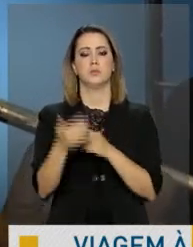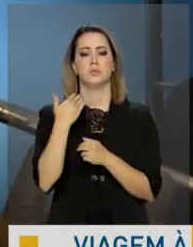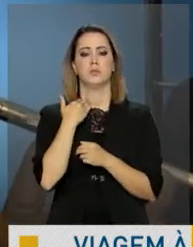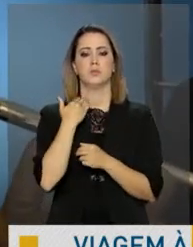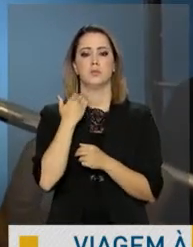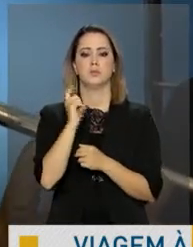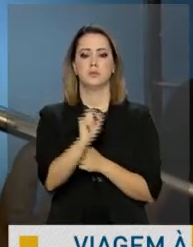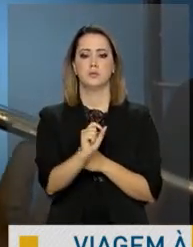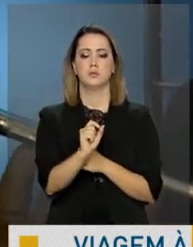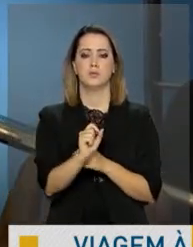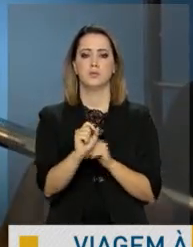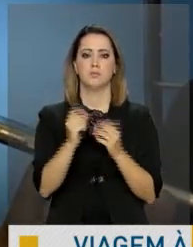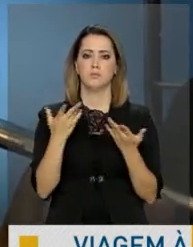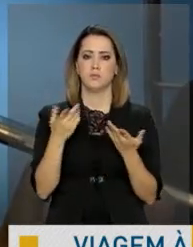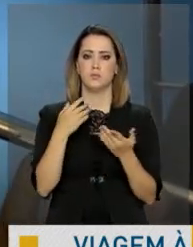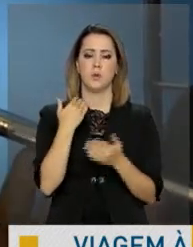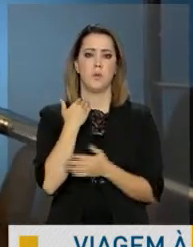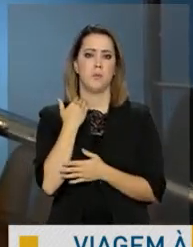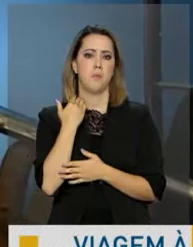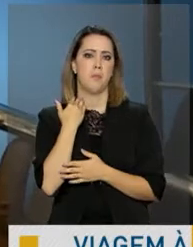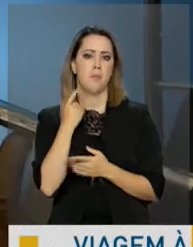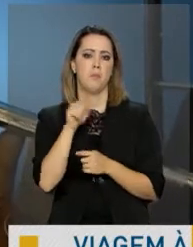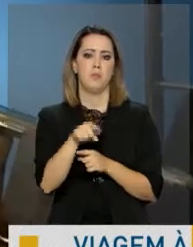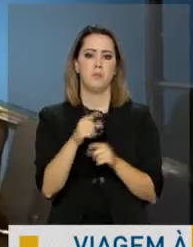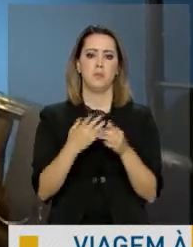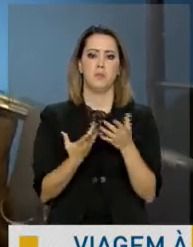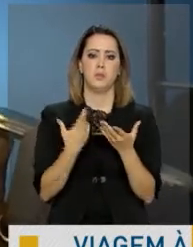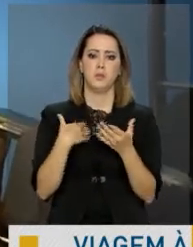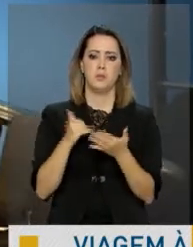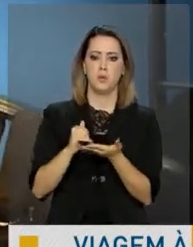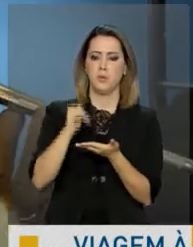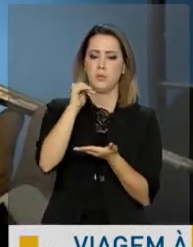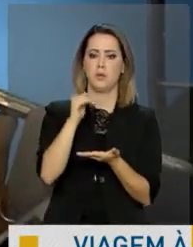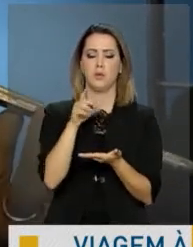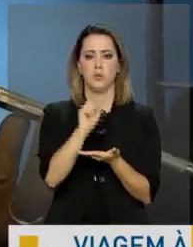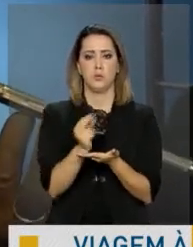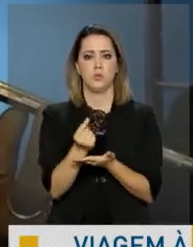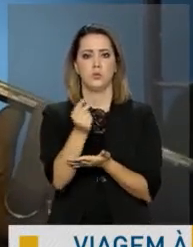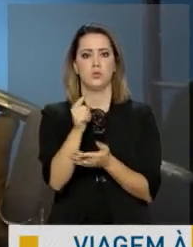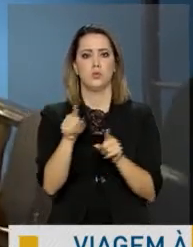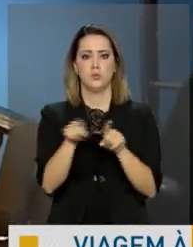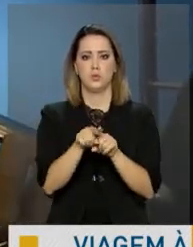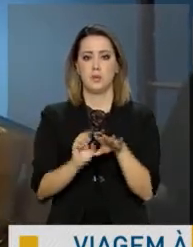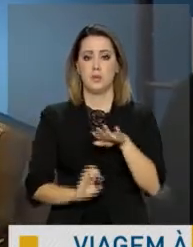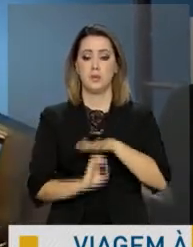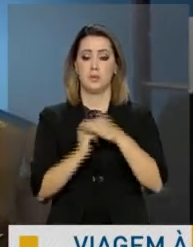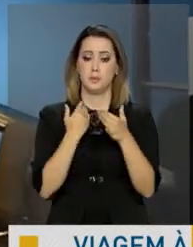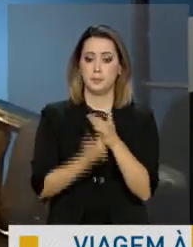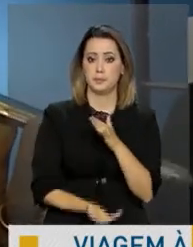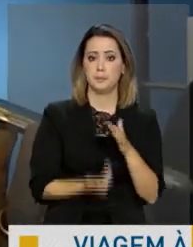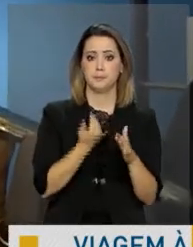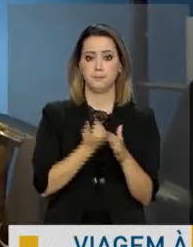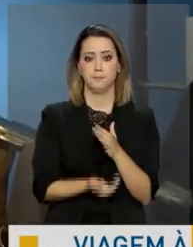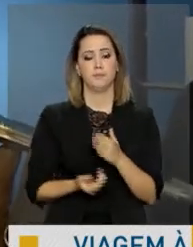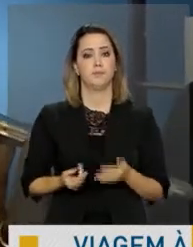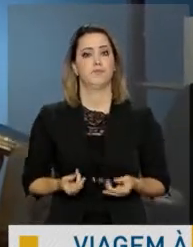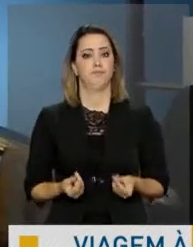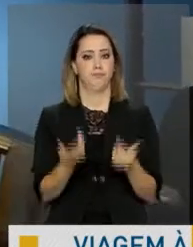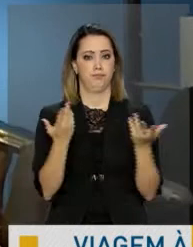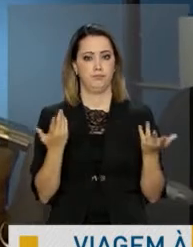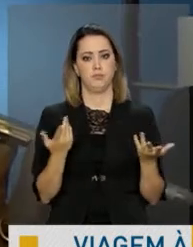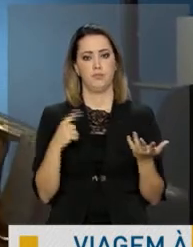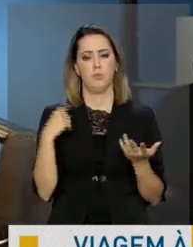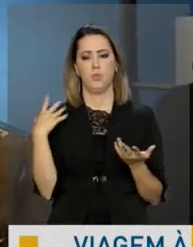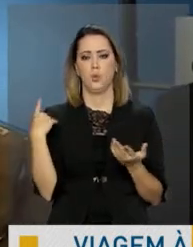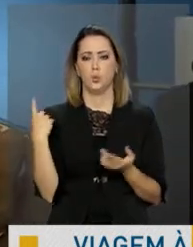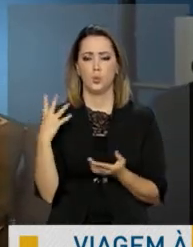bancos, no caso dos bancos pelo aumento das provisões e no caso das empresas por prejuízo provavelmente dito, tudo isso